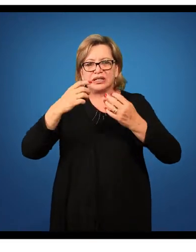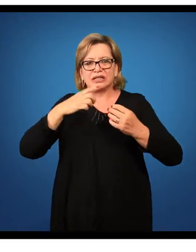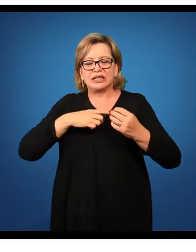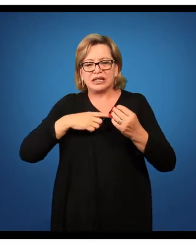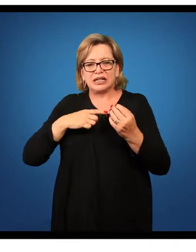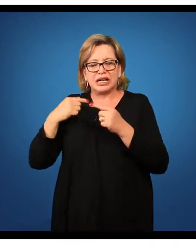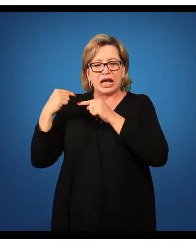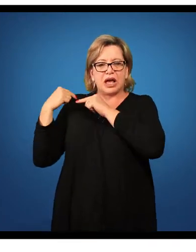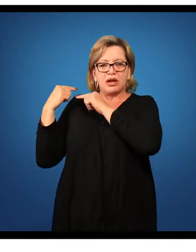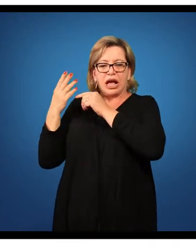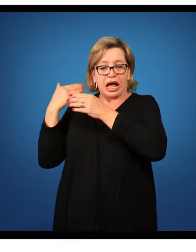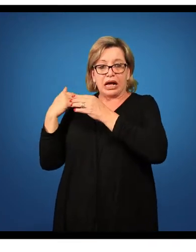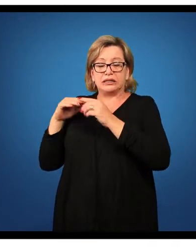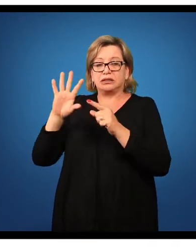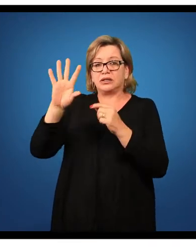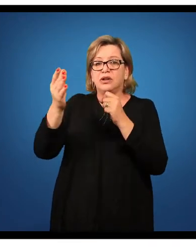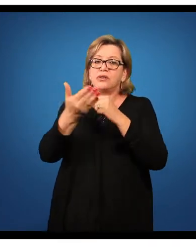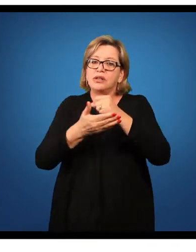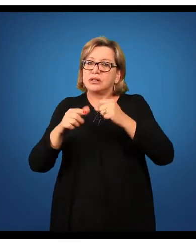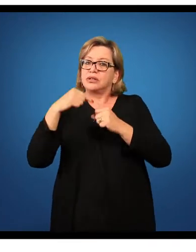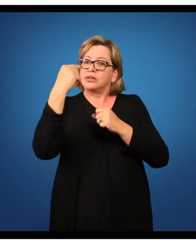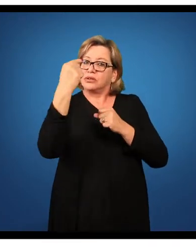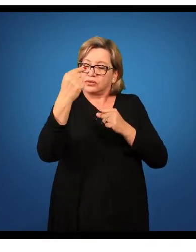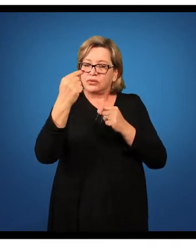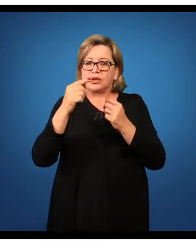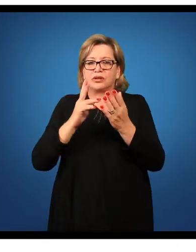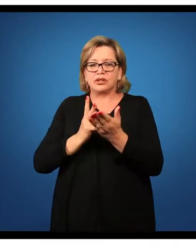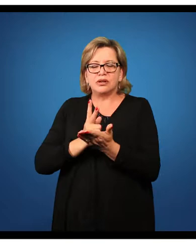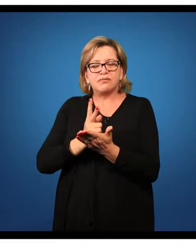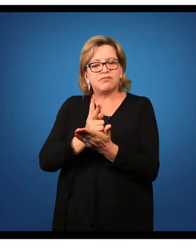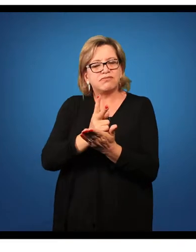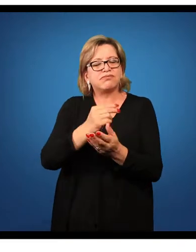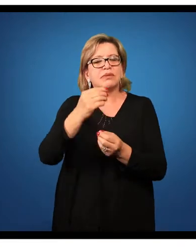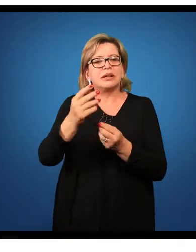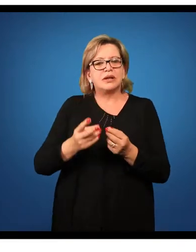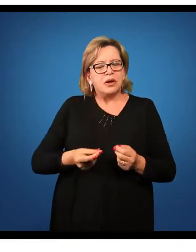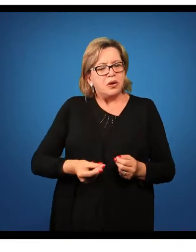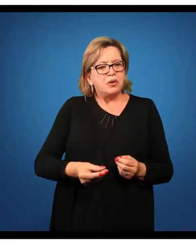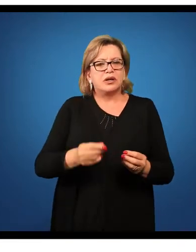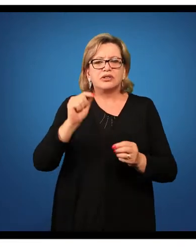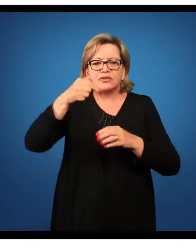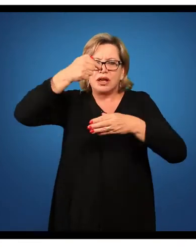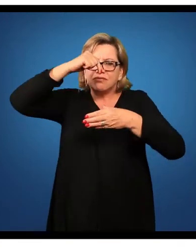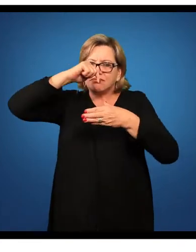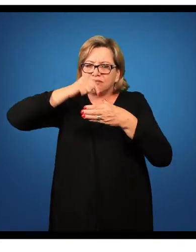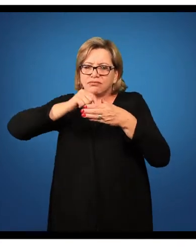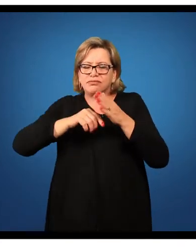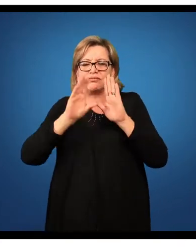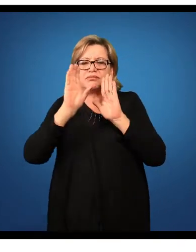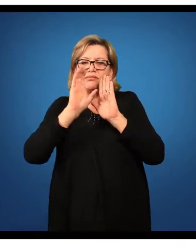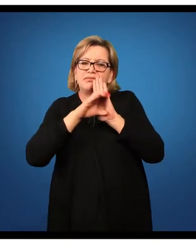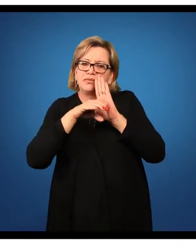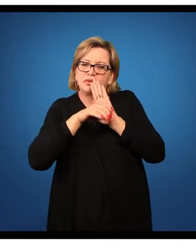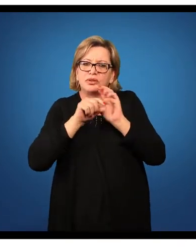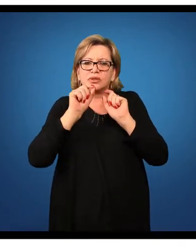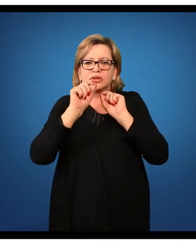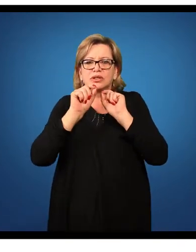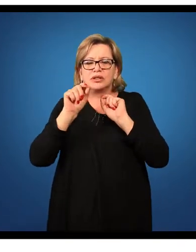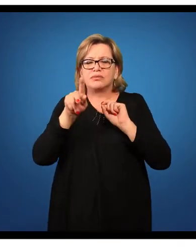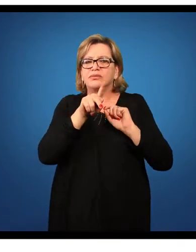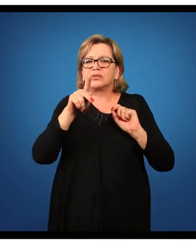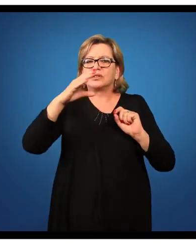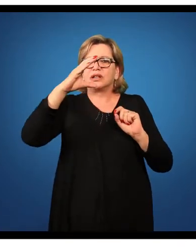continuidade da disciplina de fundamentos um agente fará um aprofundamento é nos conceitos que a professora